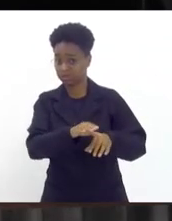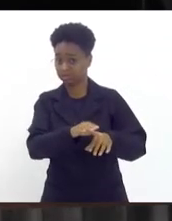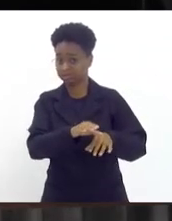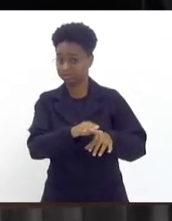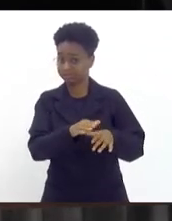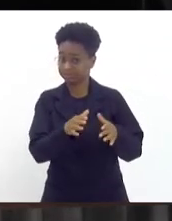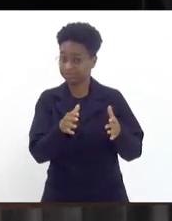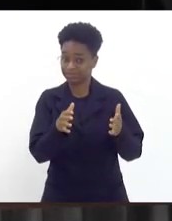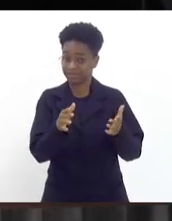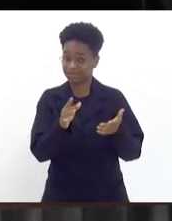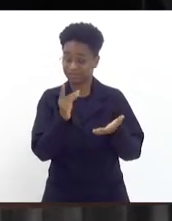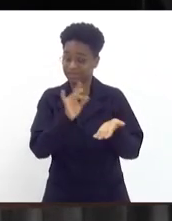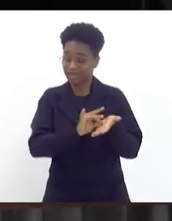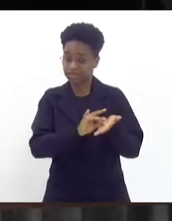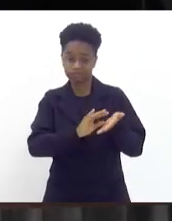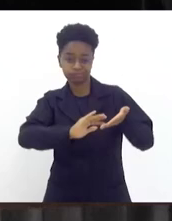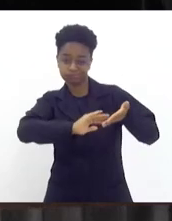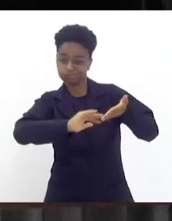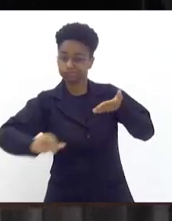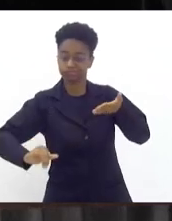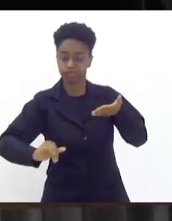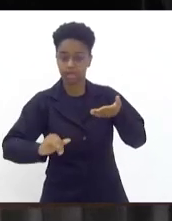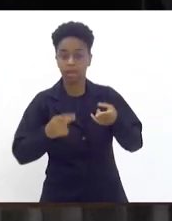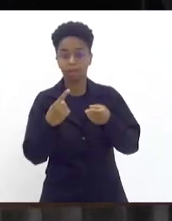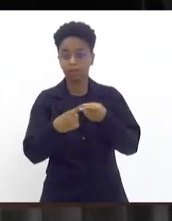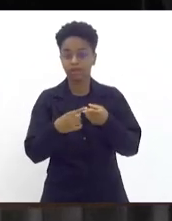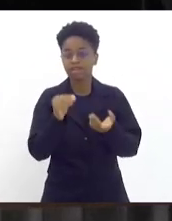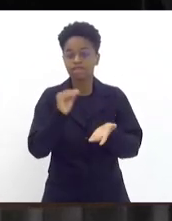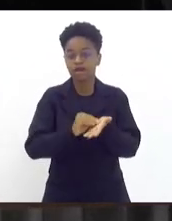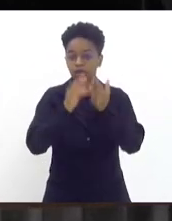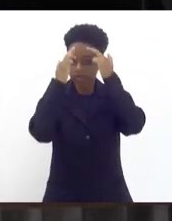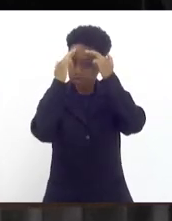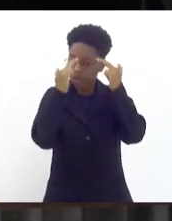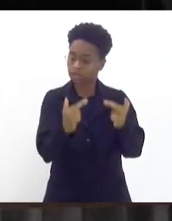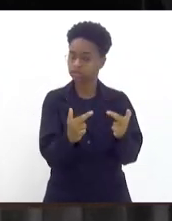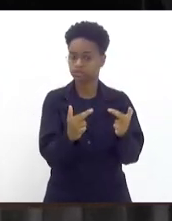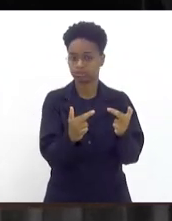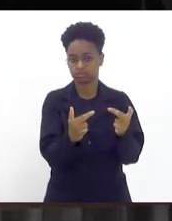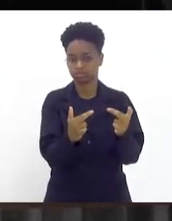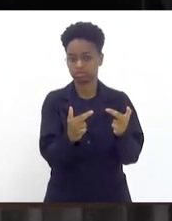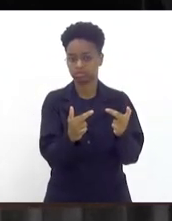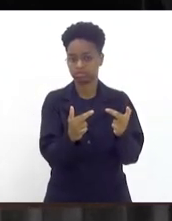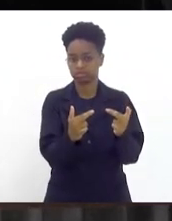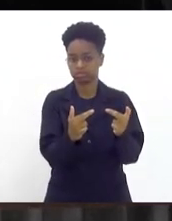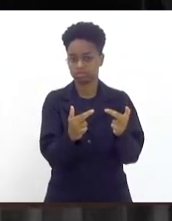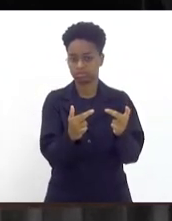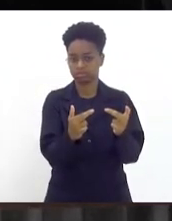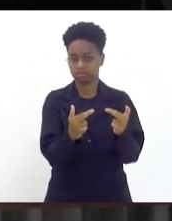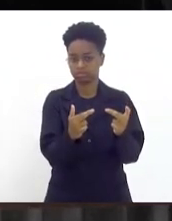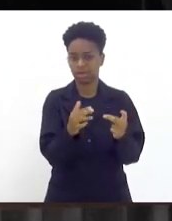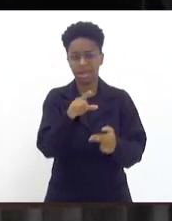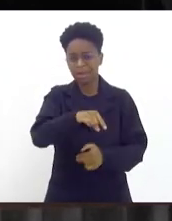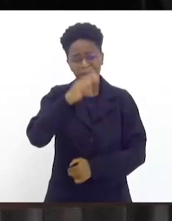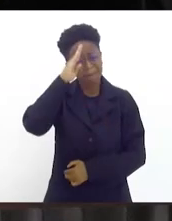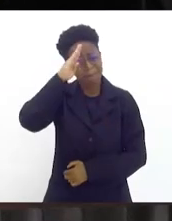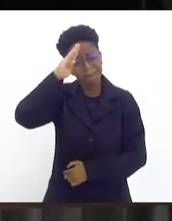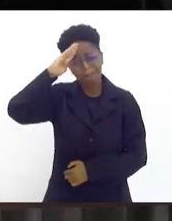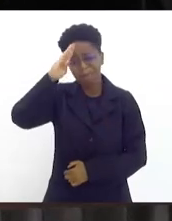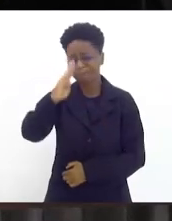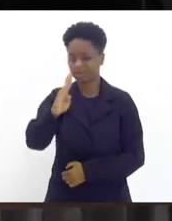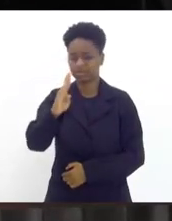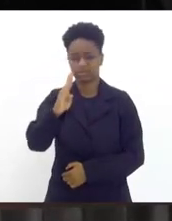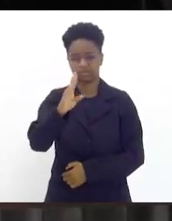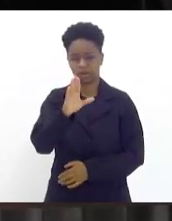ficaria de fora porque ele diz respeito um dos patamares fundamentais